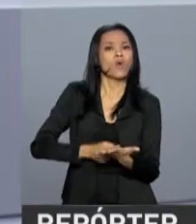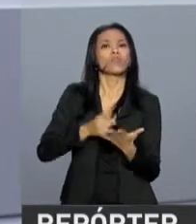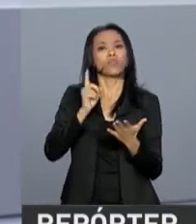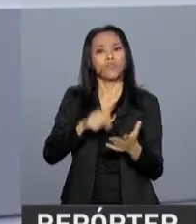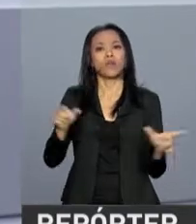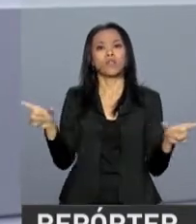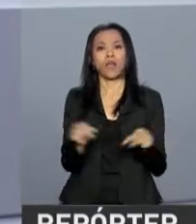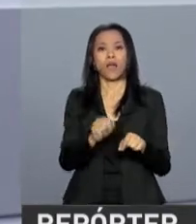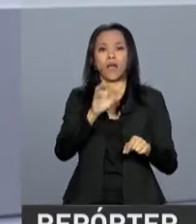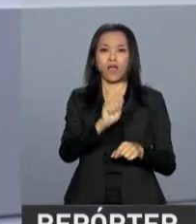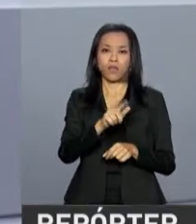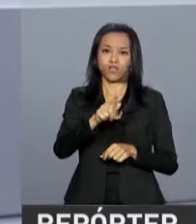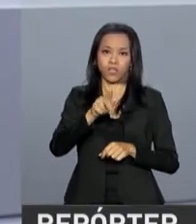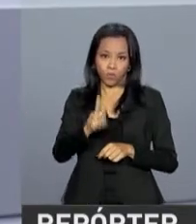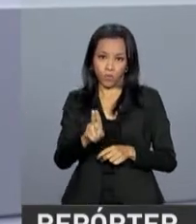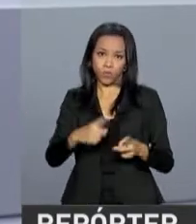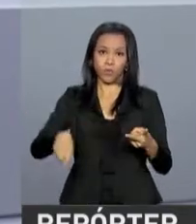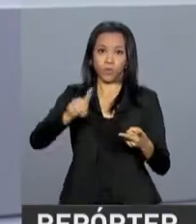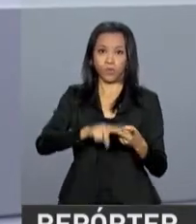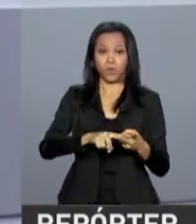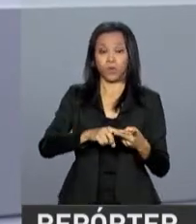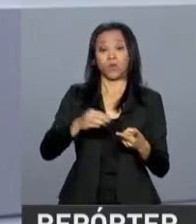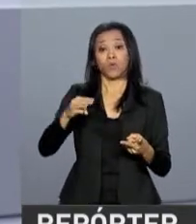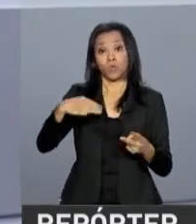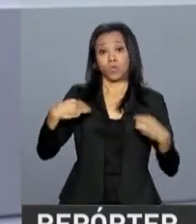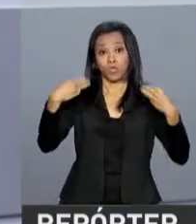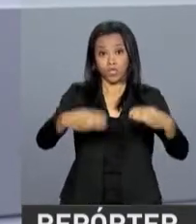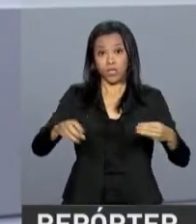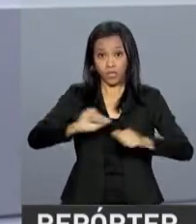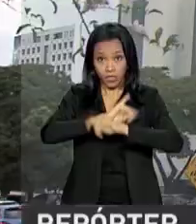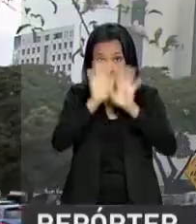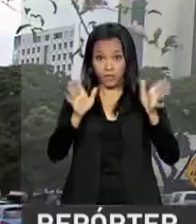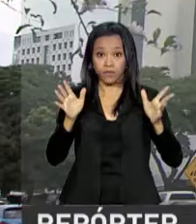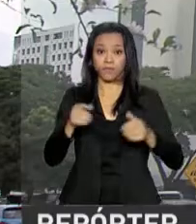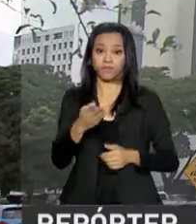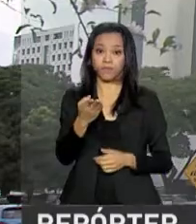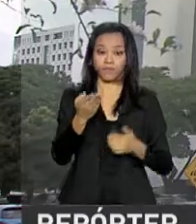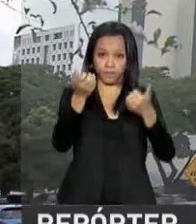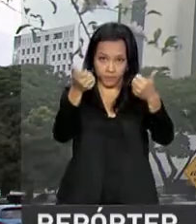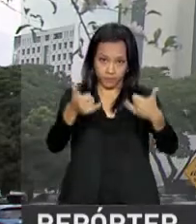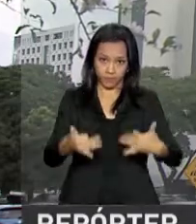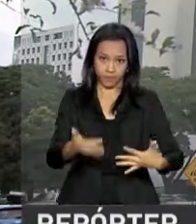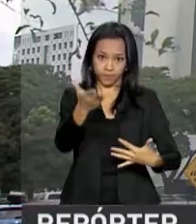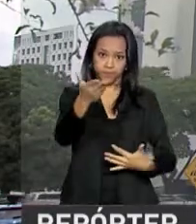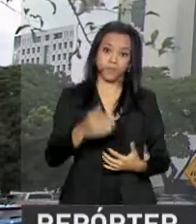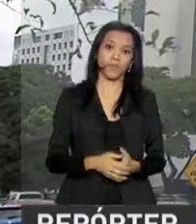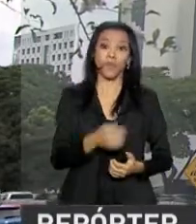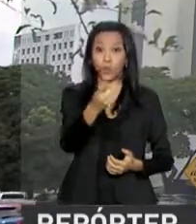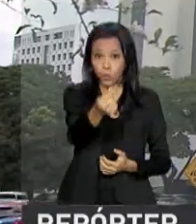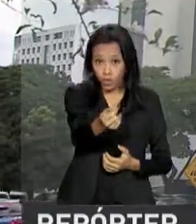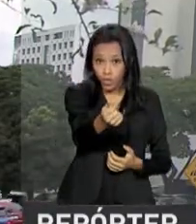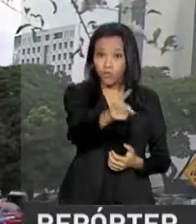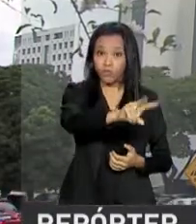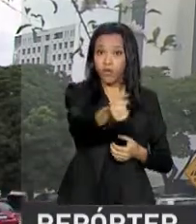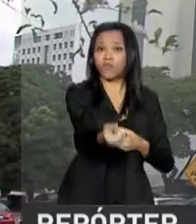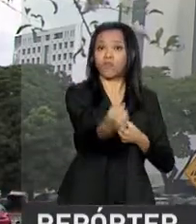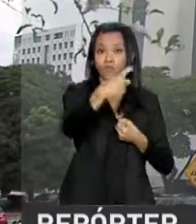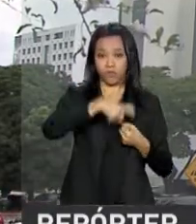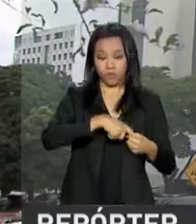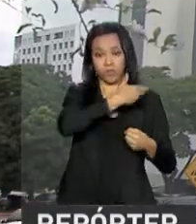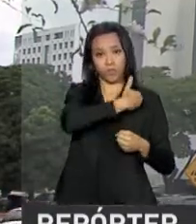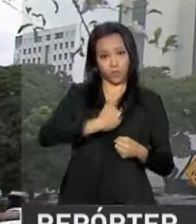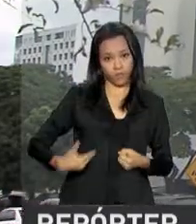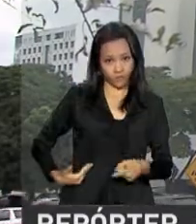ministério da transparência ea controladoria geral da união o dinheiro vai retornar para os cofres públicos